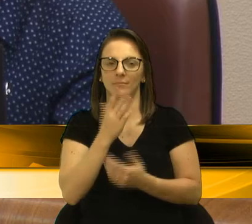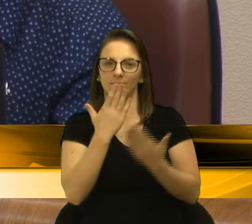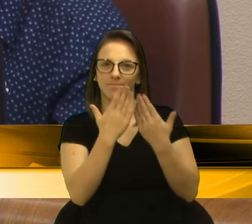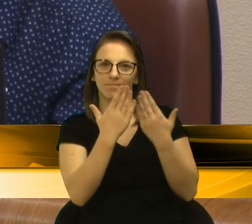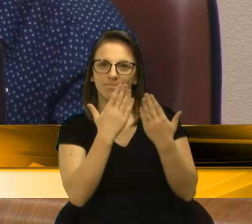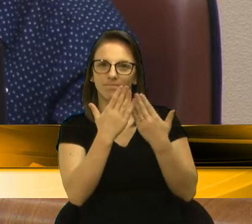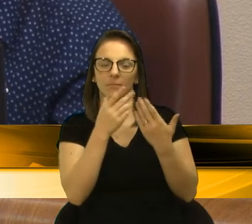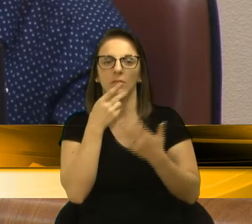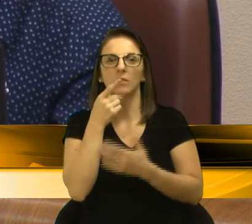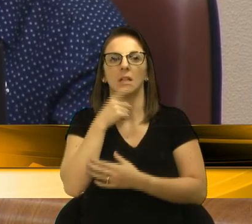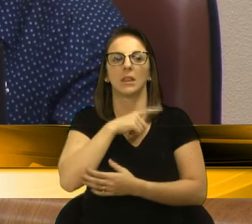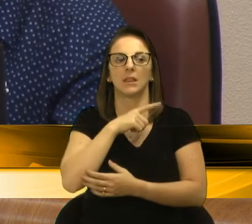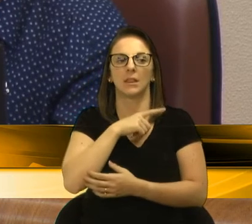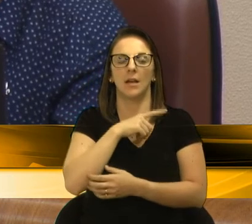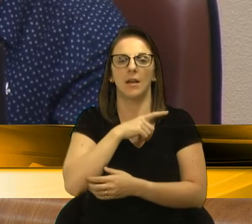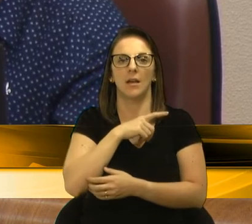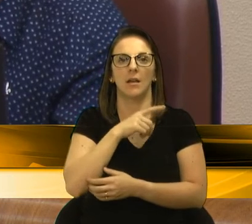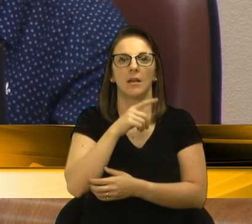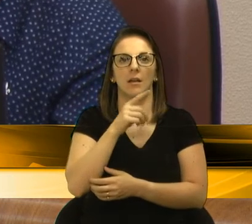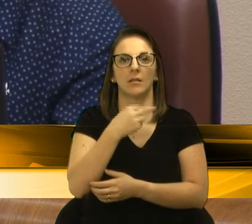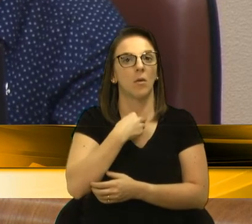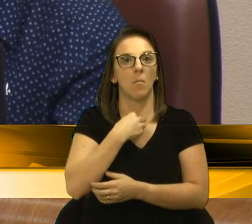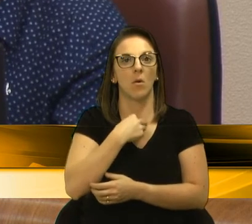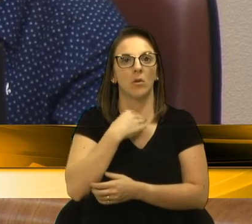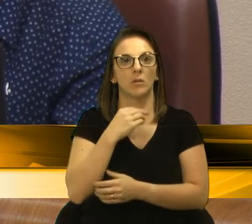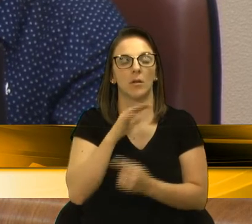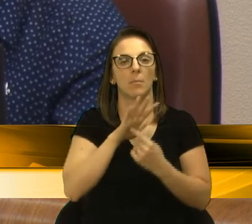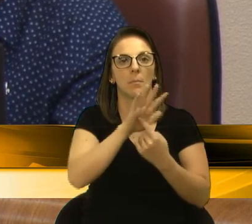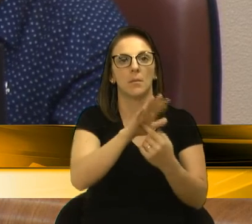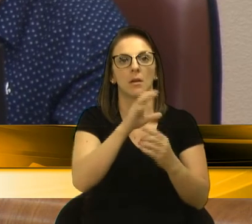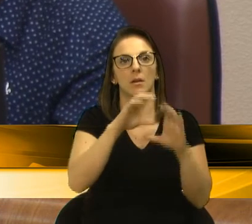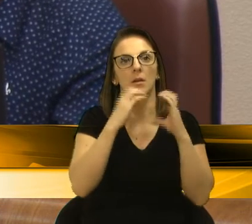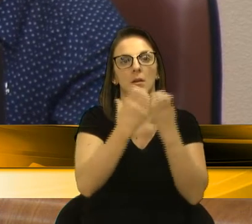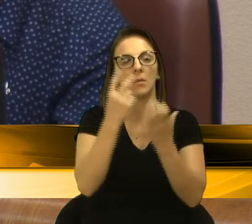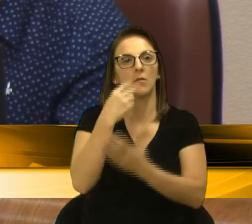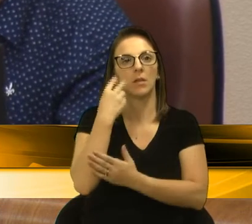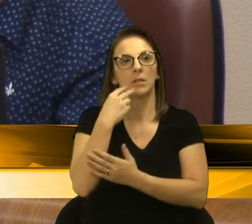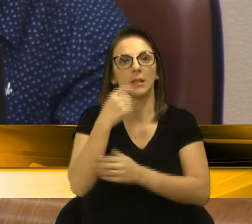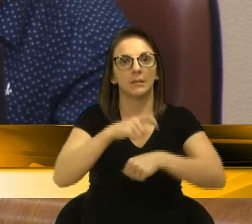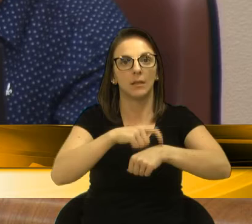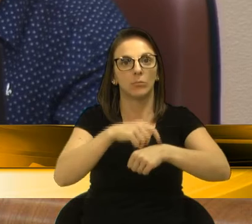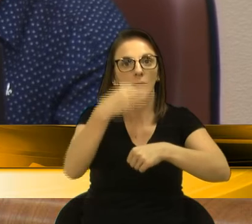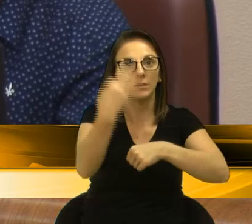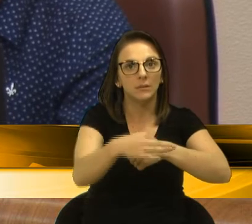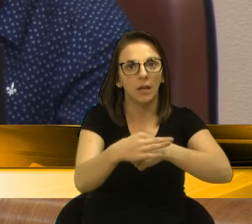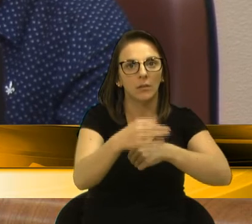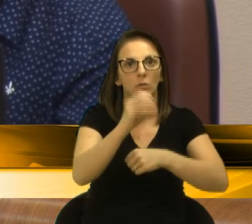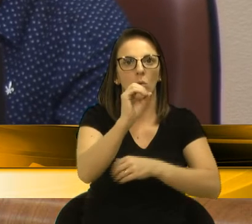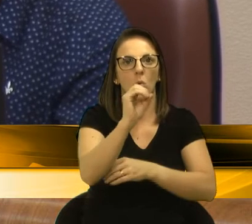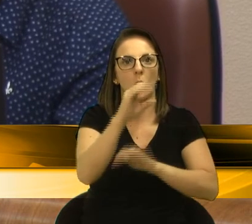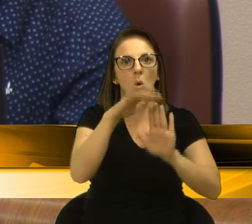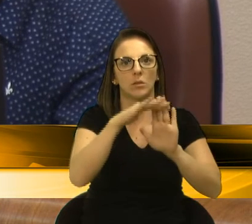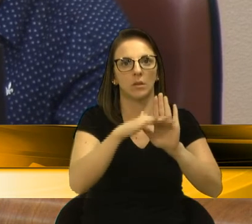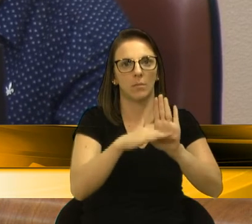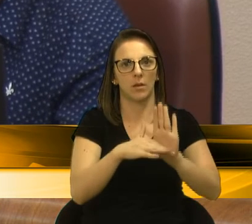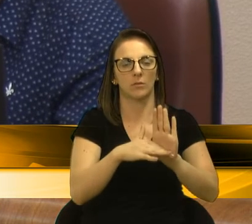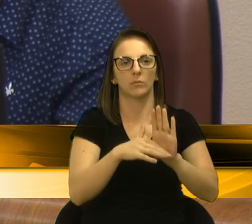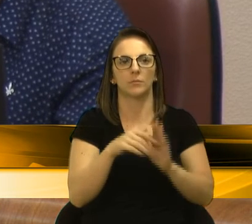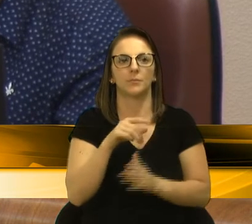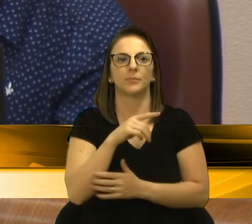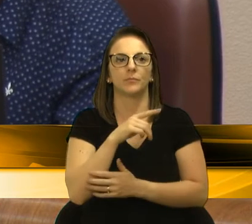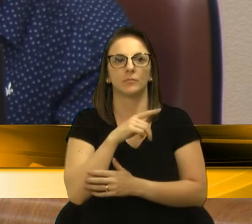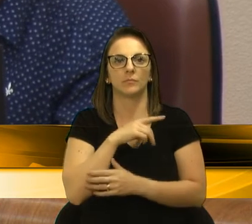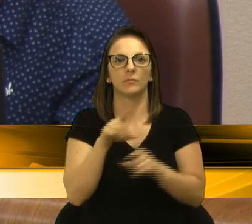Câmara no devido tempo e em forma regular a proposta orçamentária. Destaca-se do inciso 2 núcleos em que se